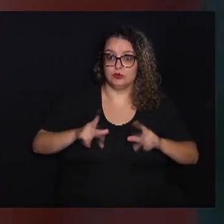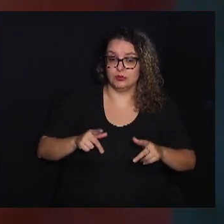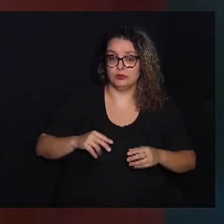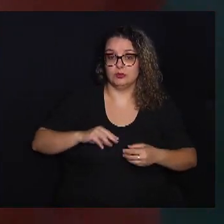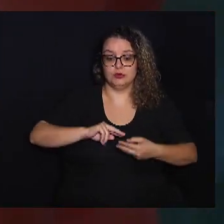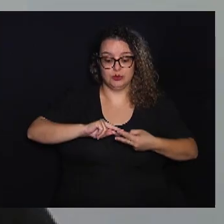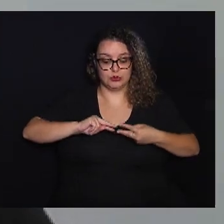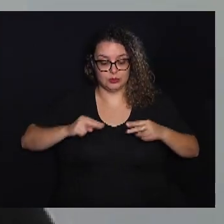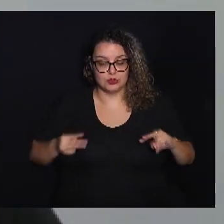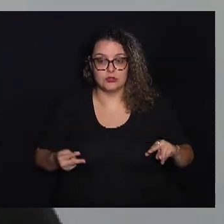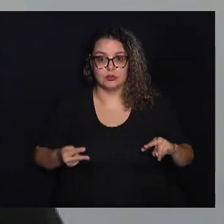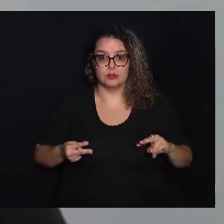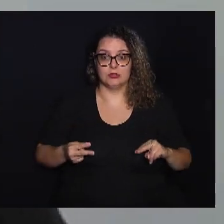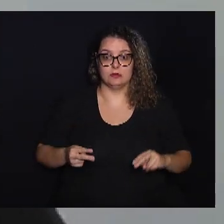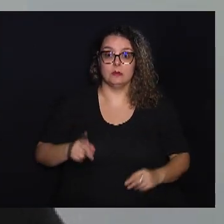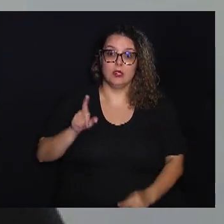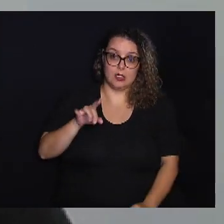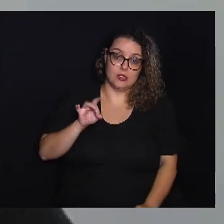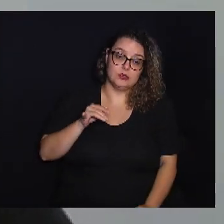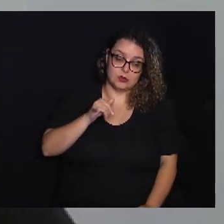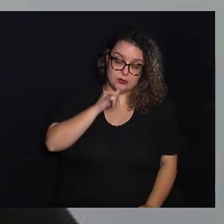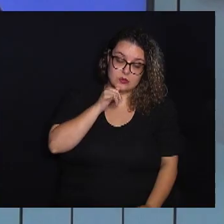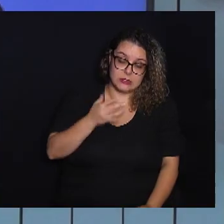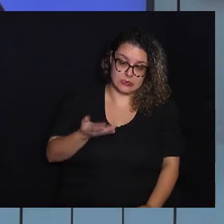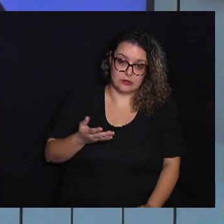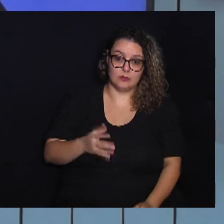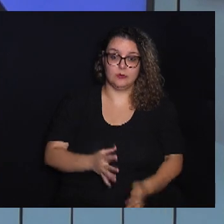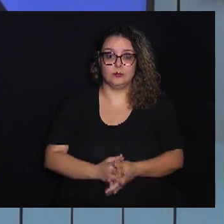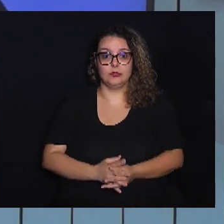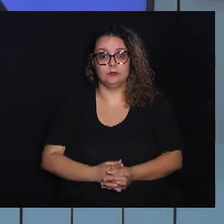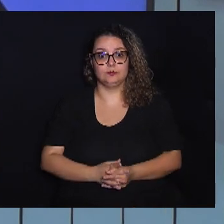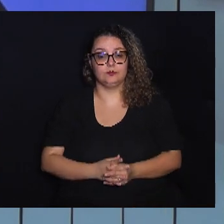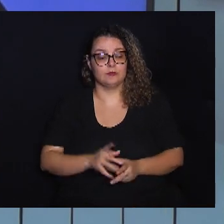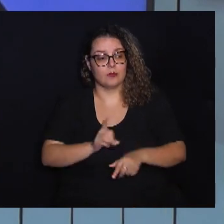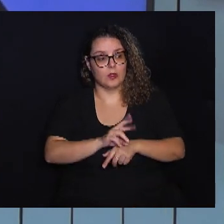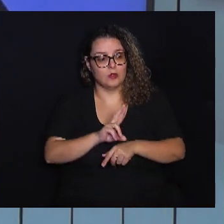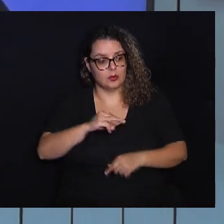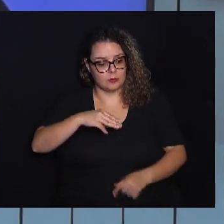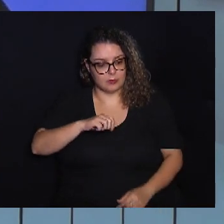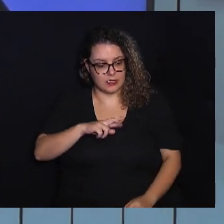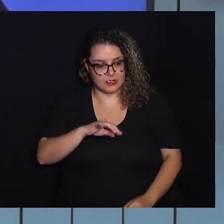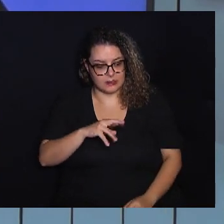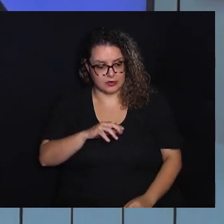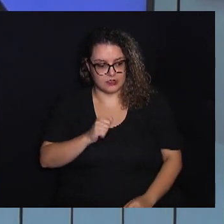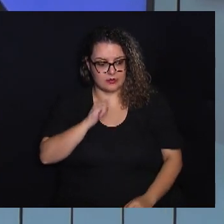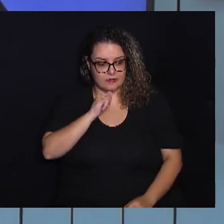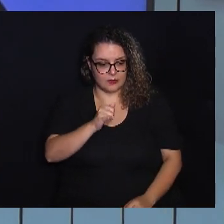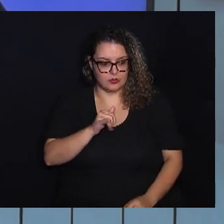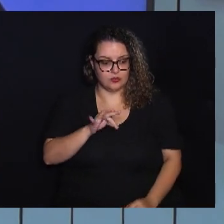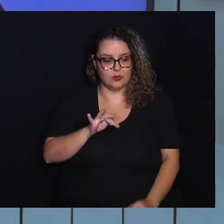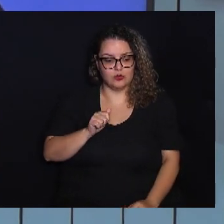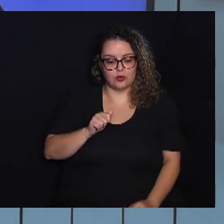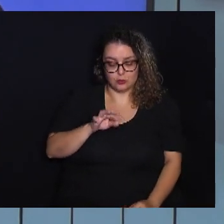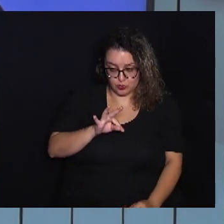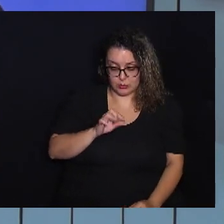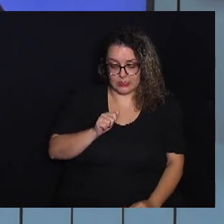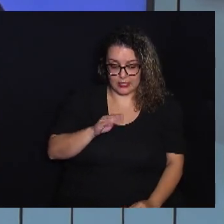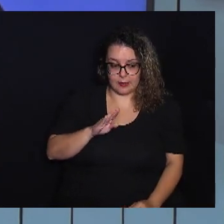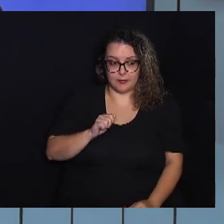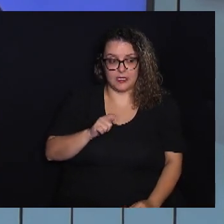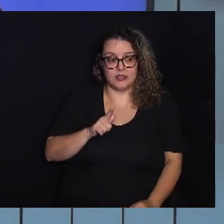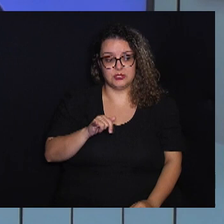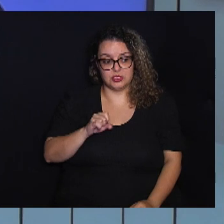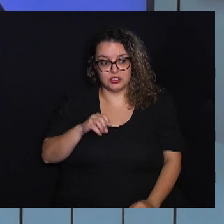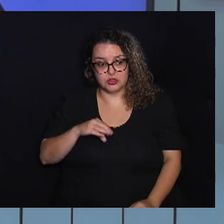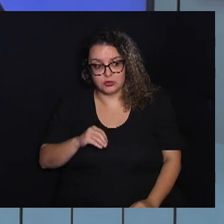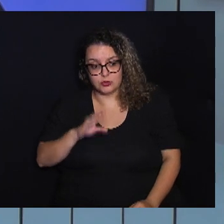isso, né? Esse é só um exemplo. Doutora Mariana, você falou aí do tabagismo, né, que seria aí o principal fator